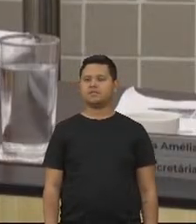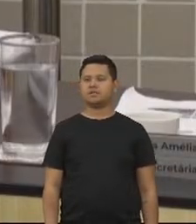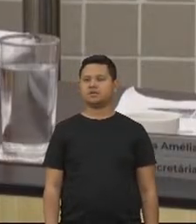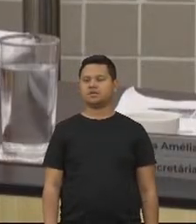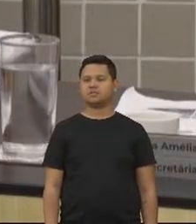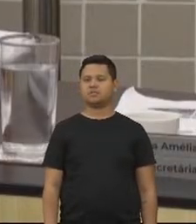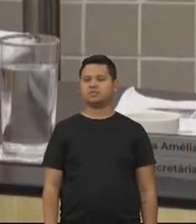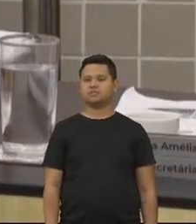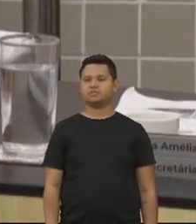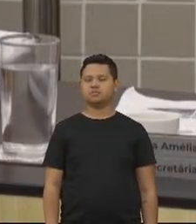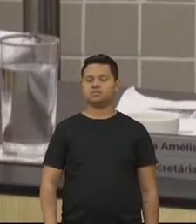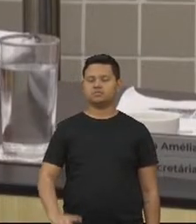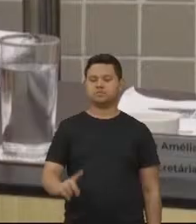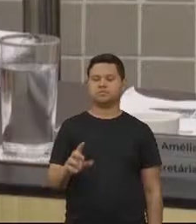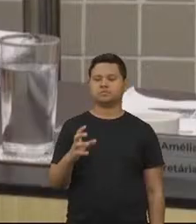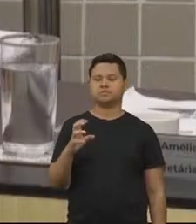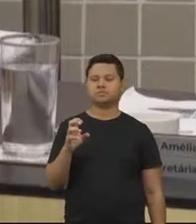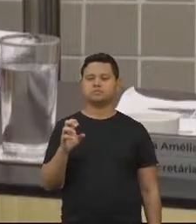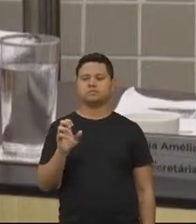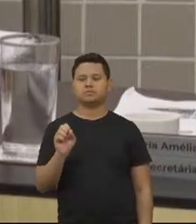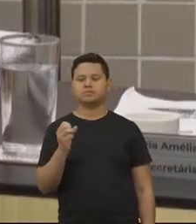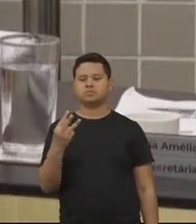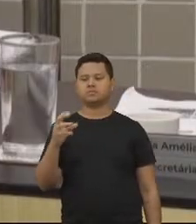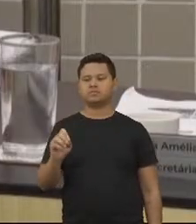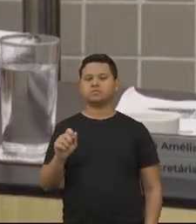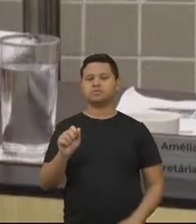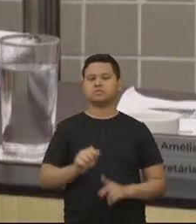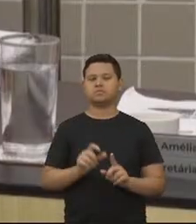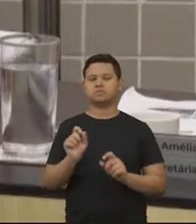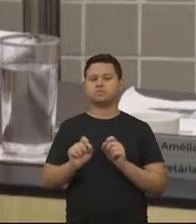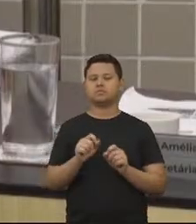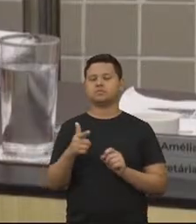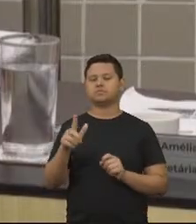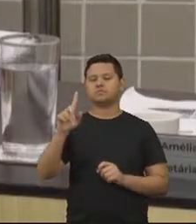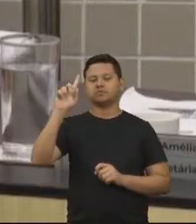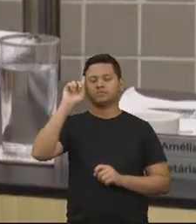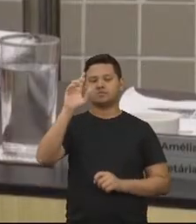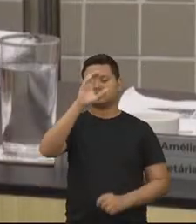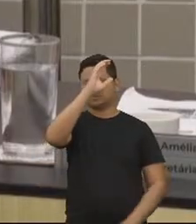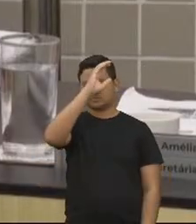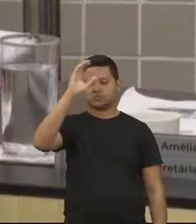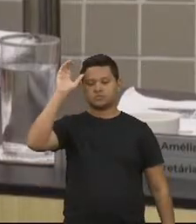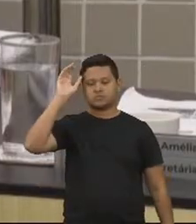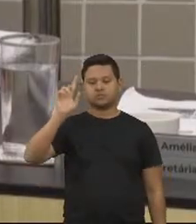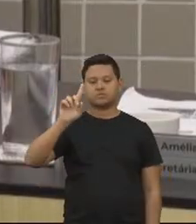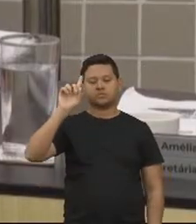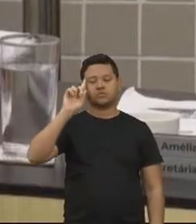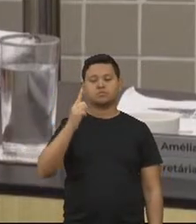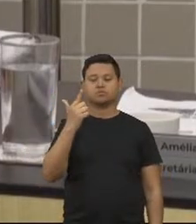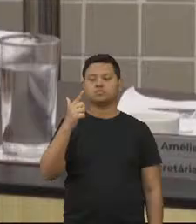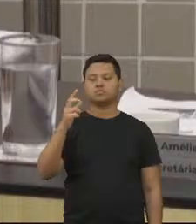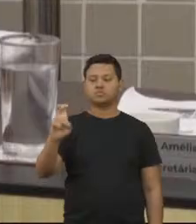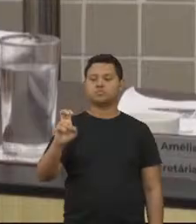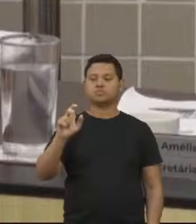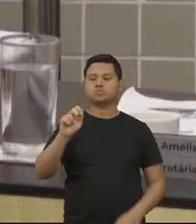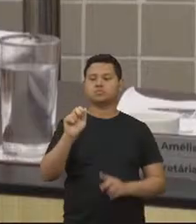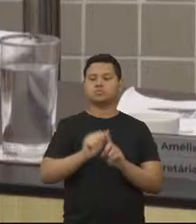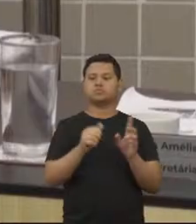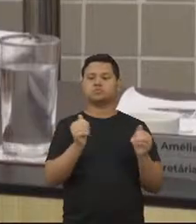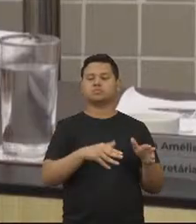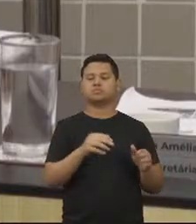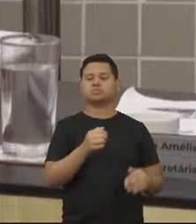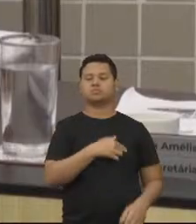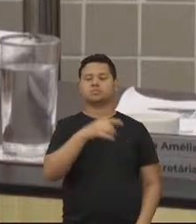Moção 830, moção congratulatória em referência ao Dia do Cliente, celebrado 15 de setembro. Autoria, Daniel